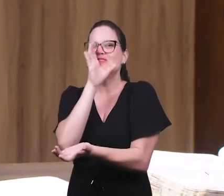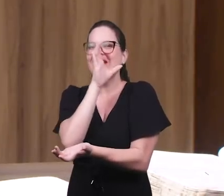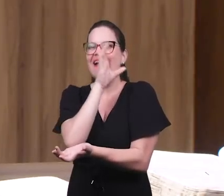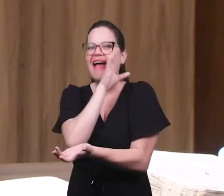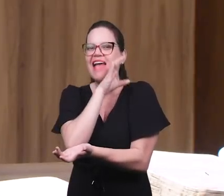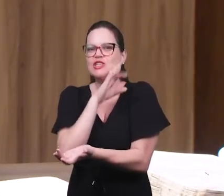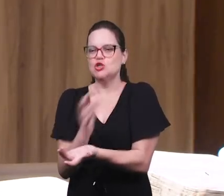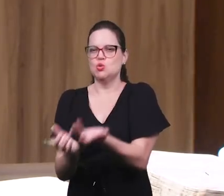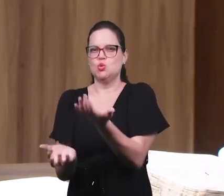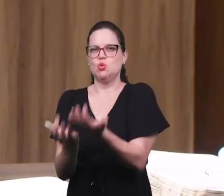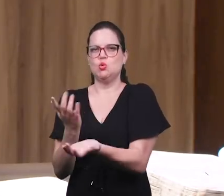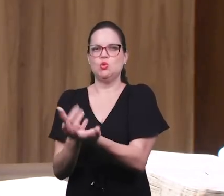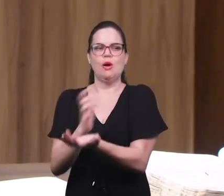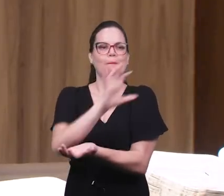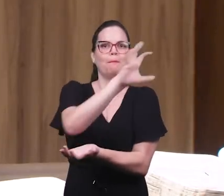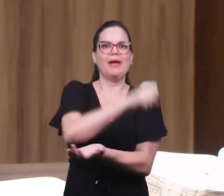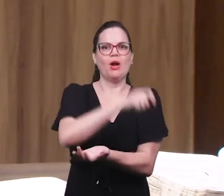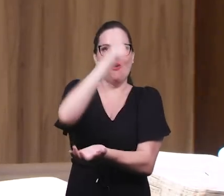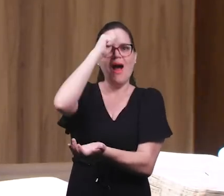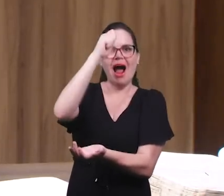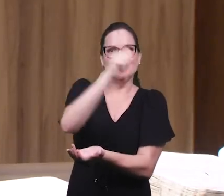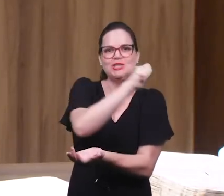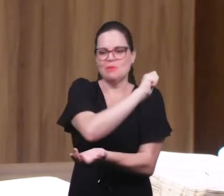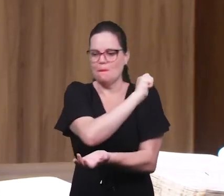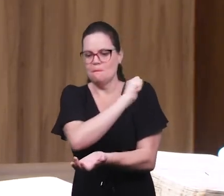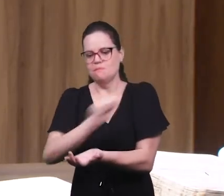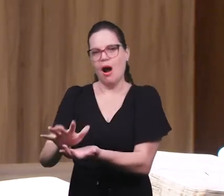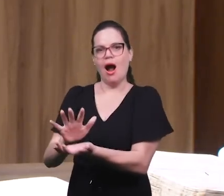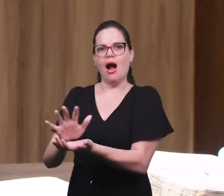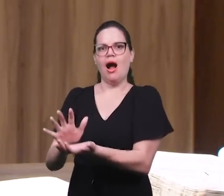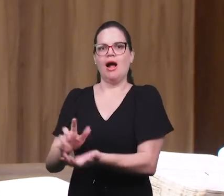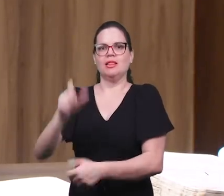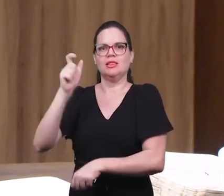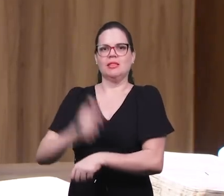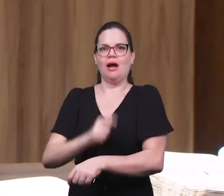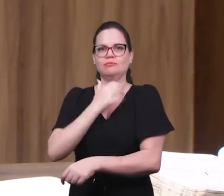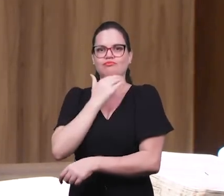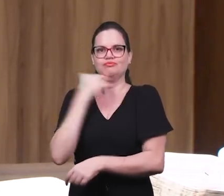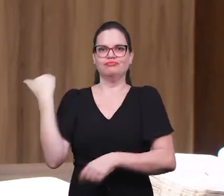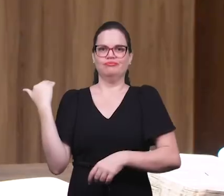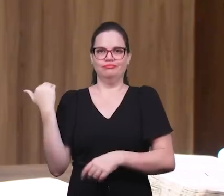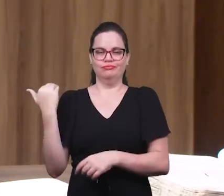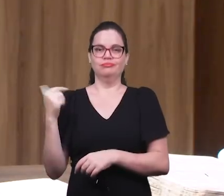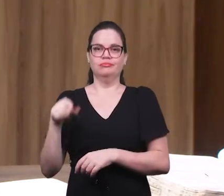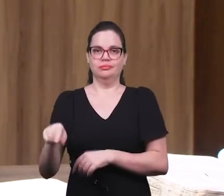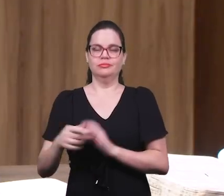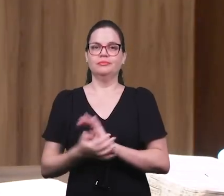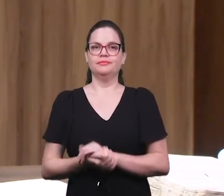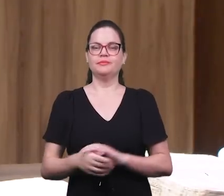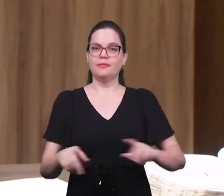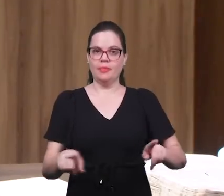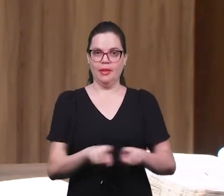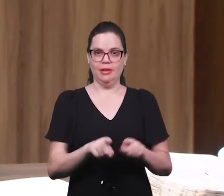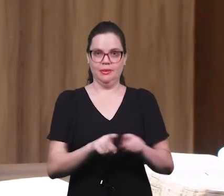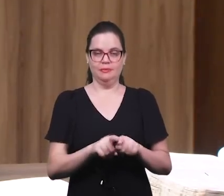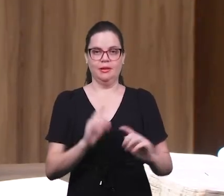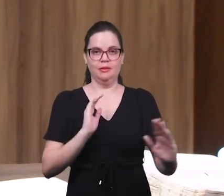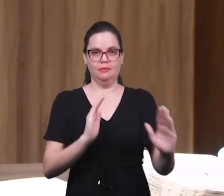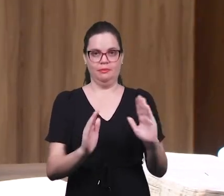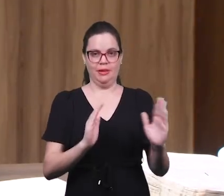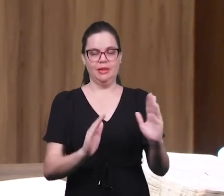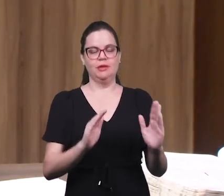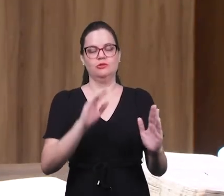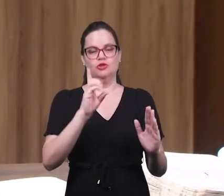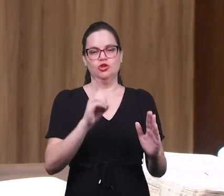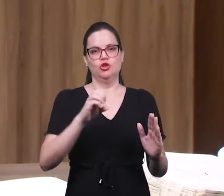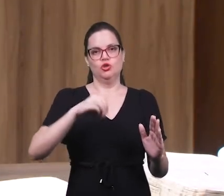fé. O historiador conta sobre a história de Antipas, né? E também na época de Domiciano, nós temos João, que